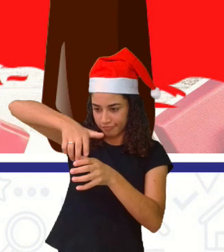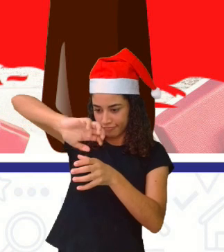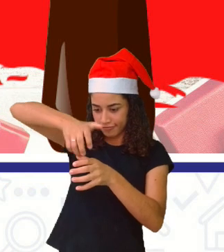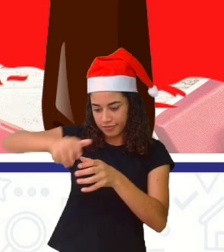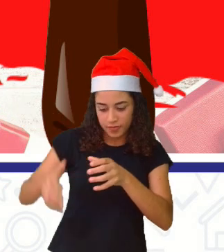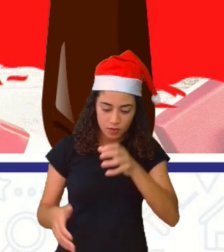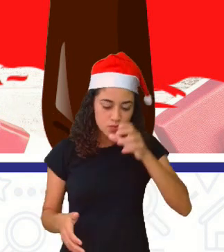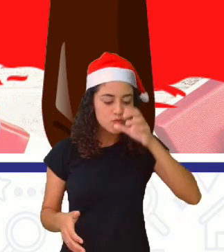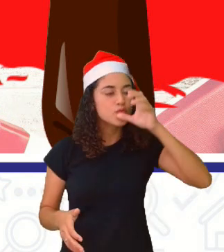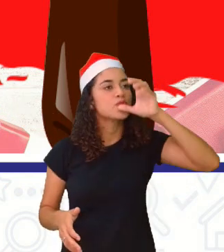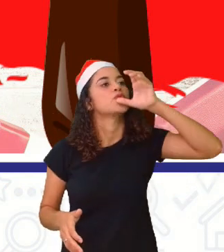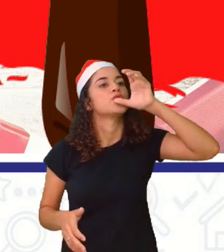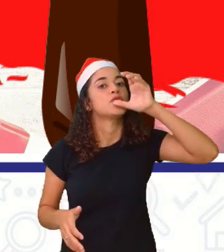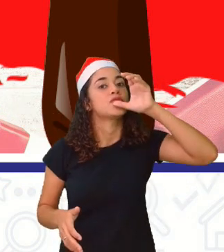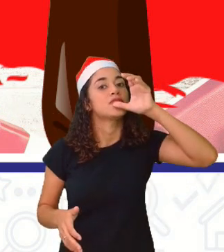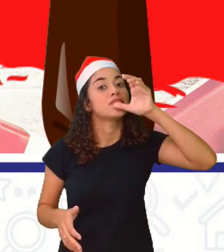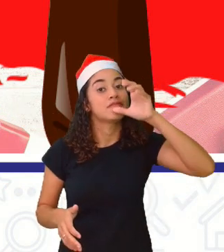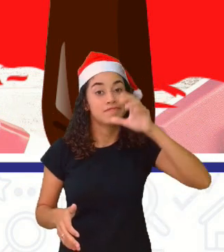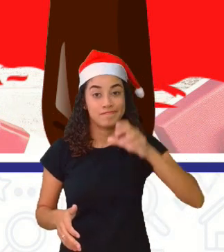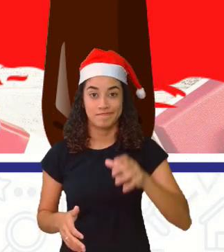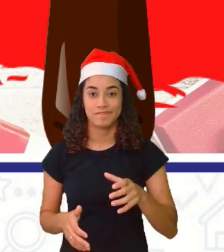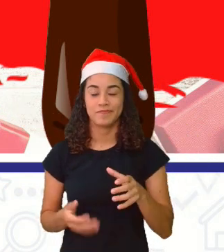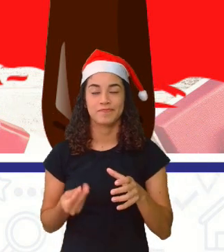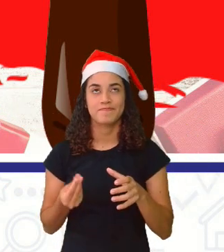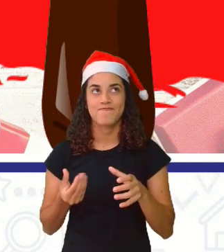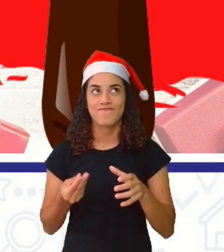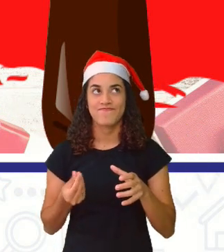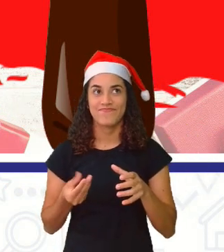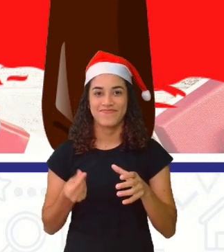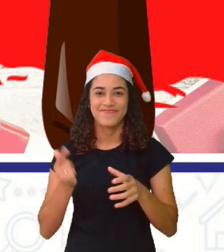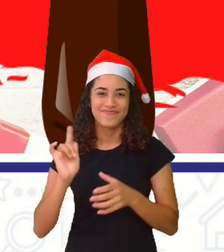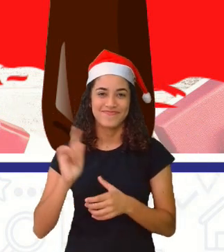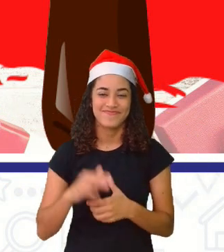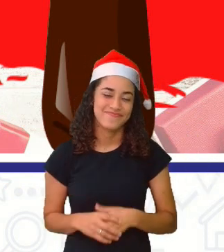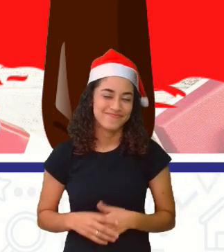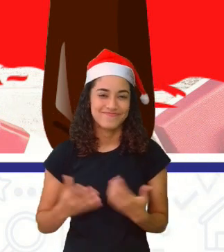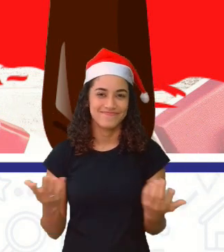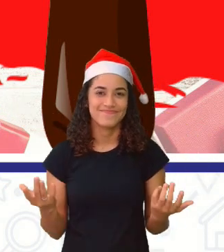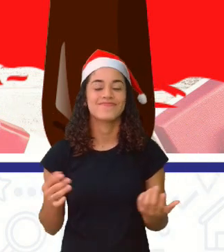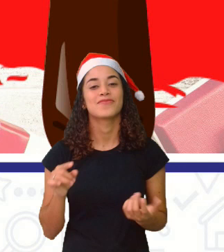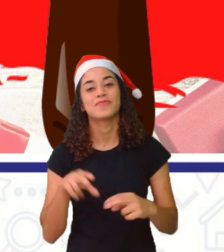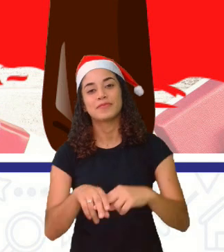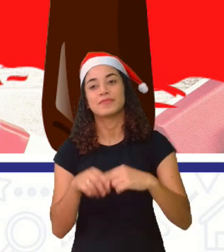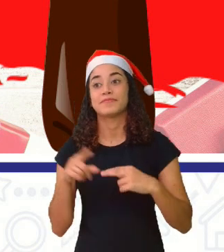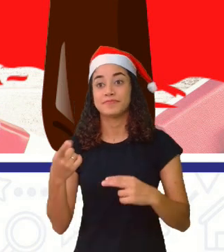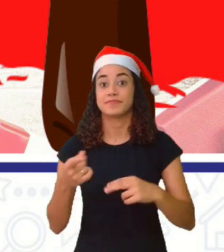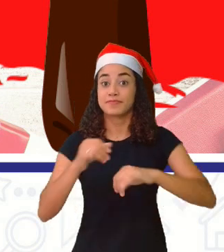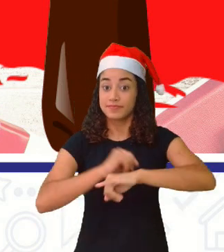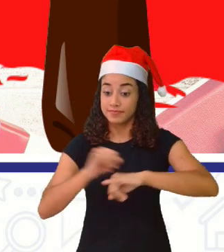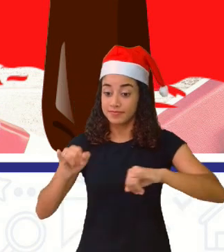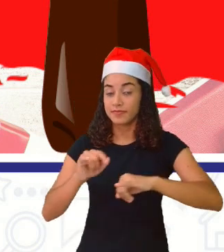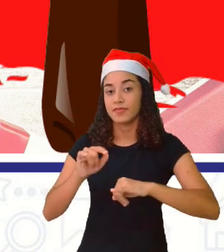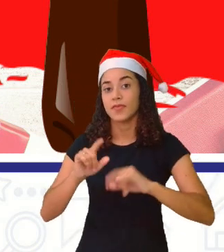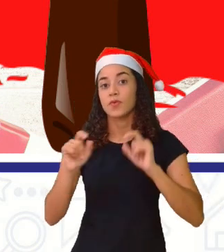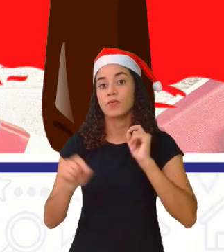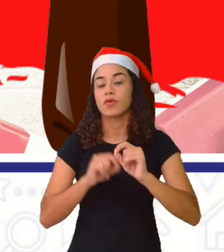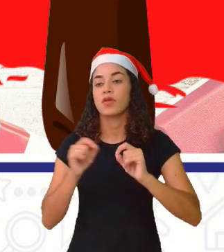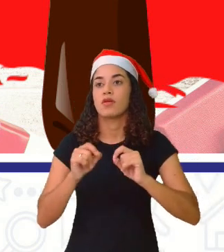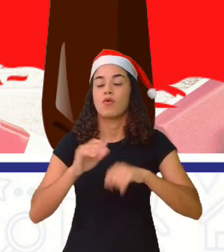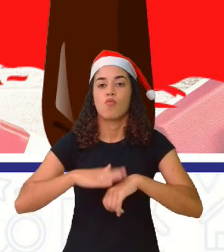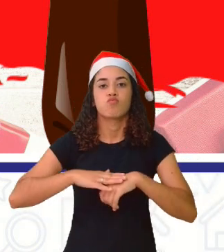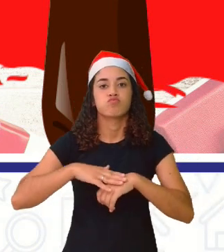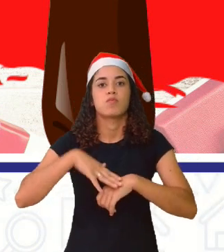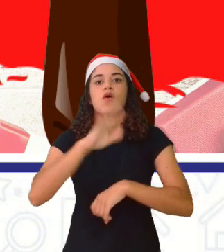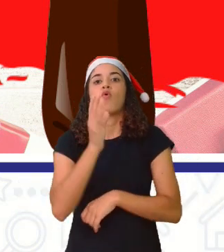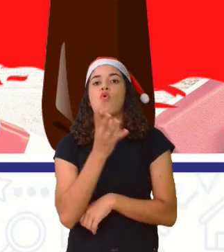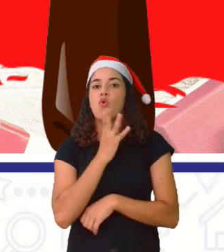e começa a beber, saboreando ali o refrigerante. E isso fez com que a imagem dele fosse se popularizando,